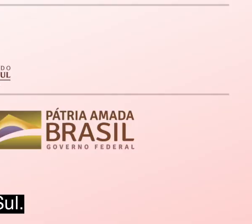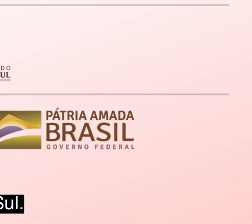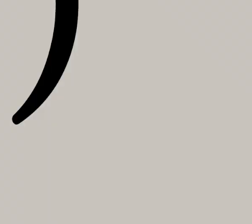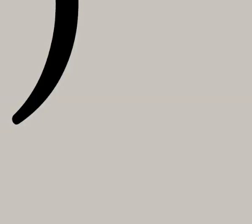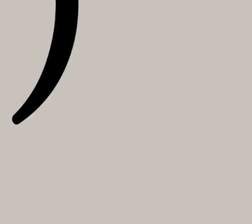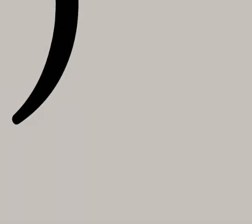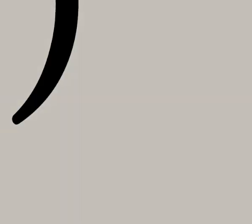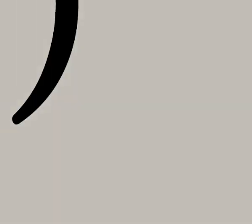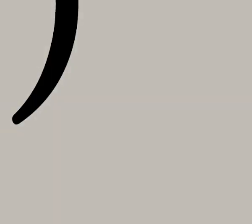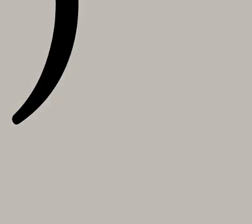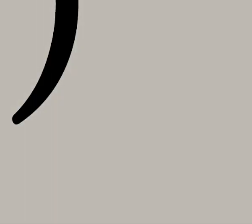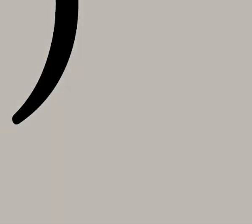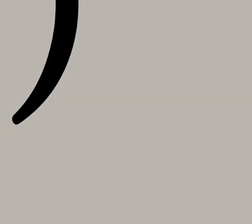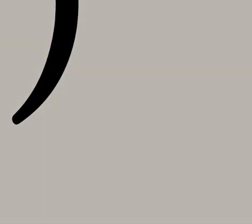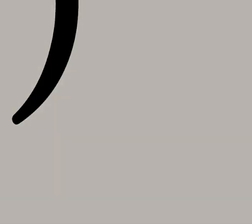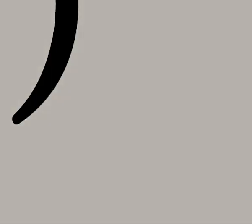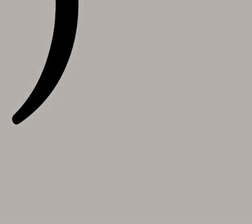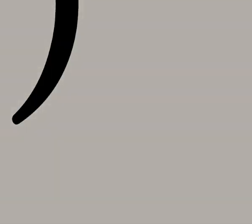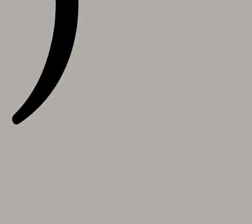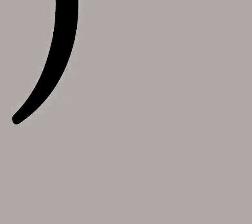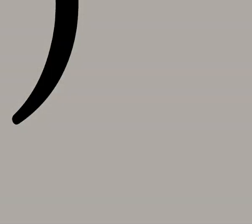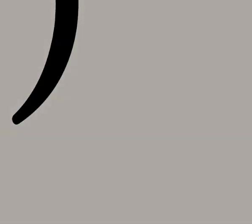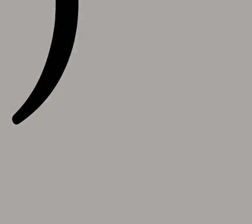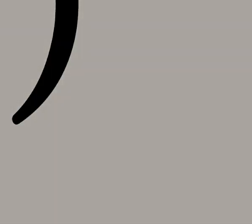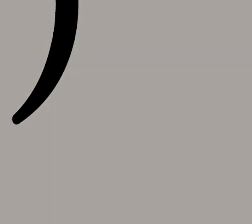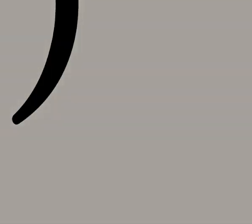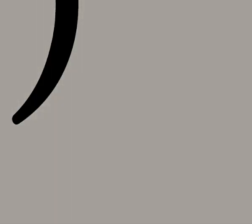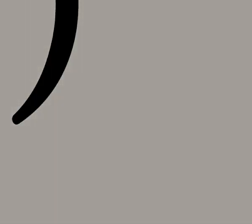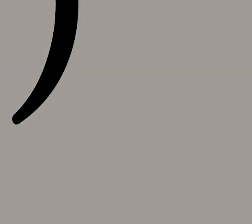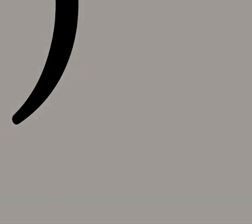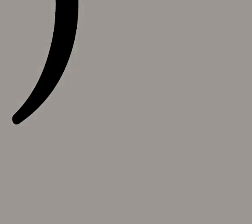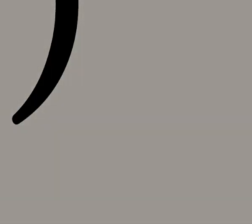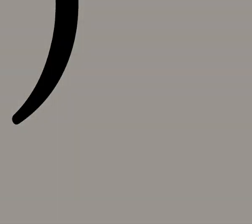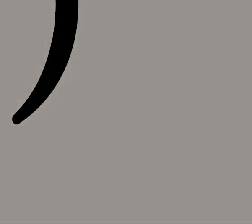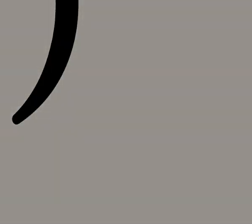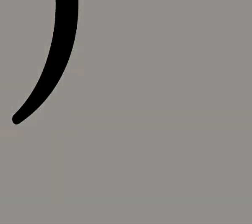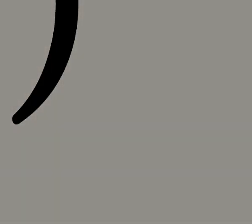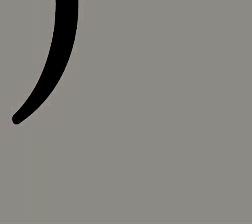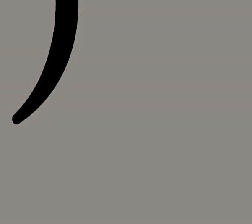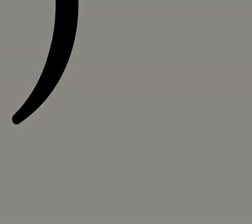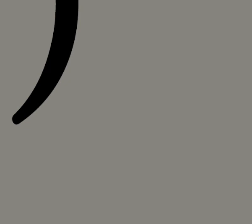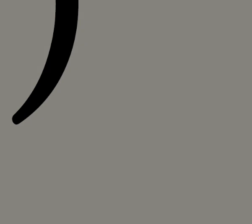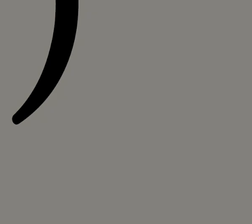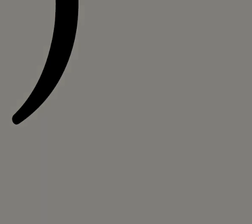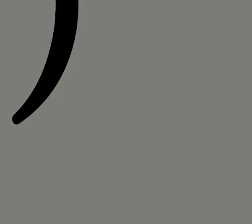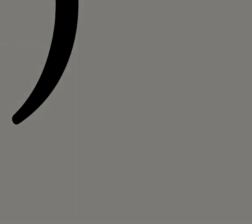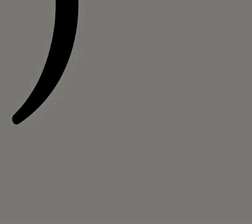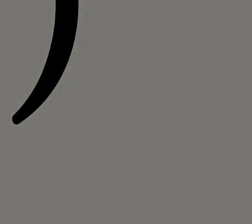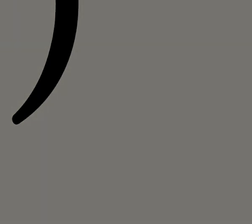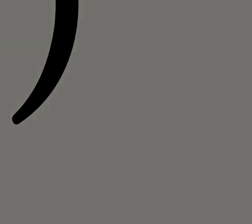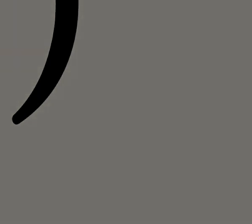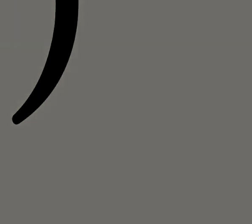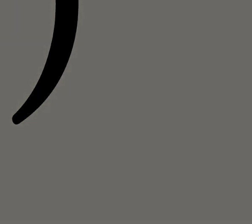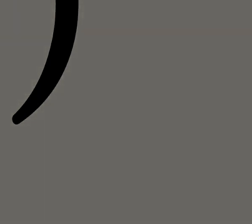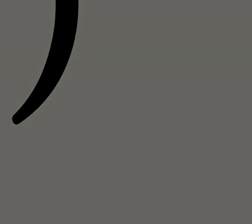Sul. Muito bem-vindes e um ótimo espetáculo!